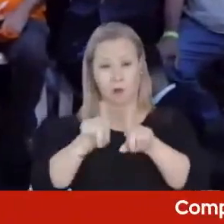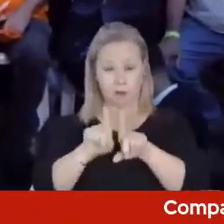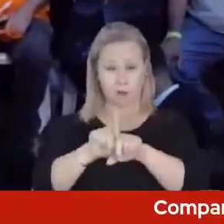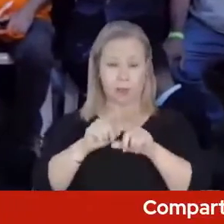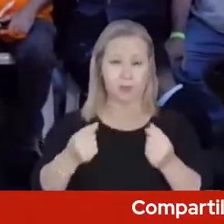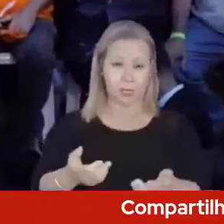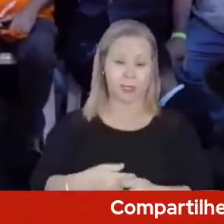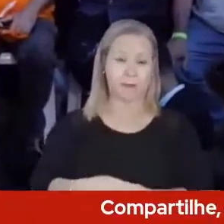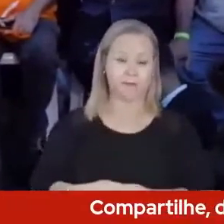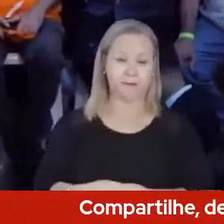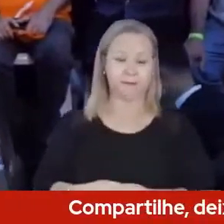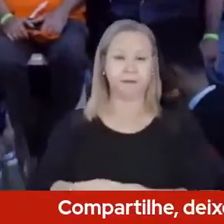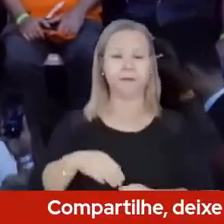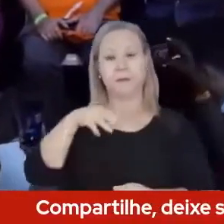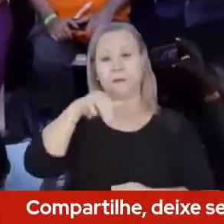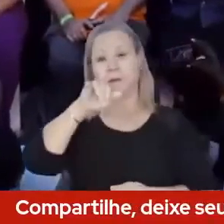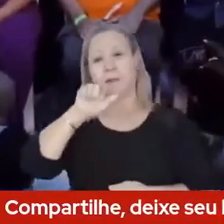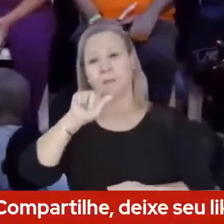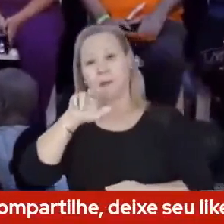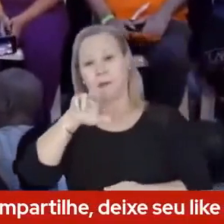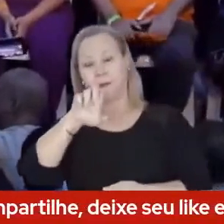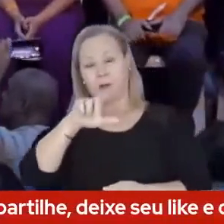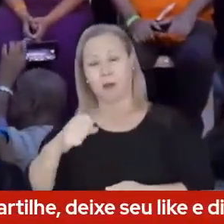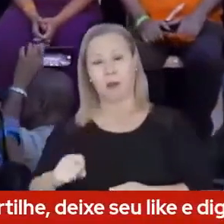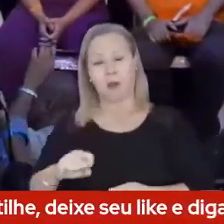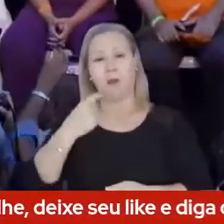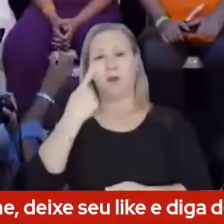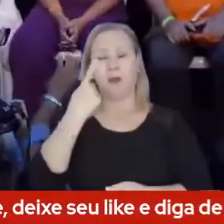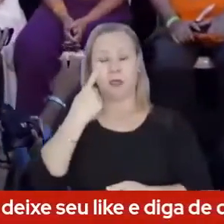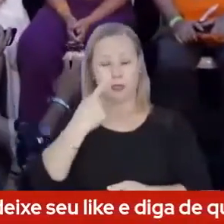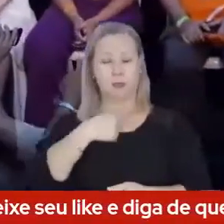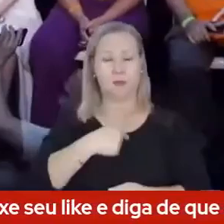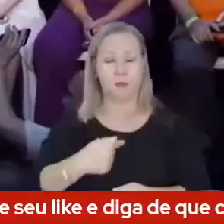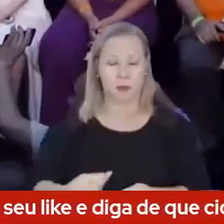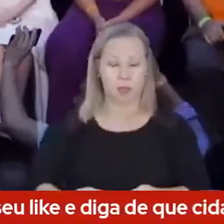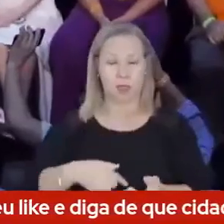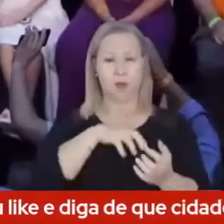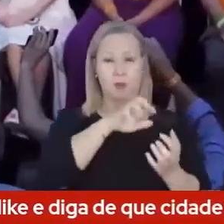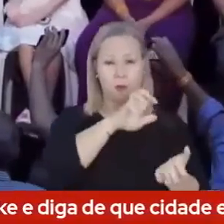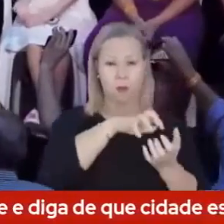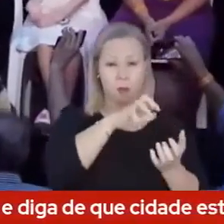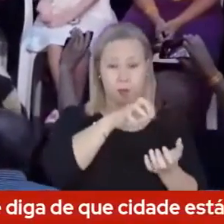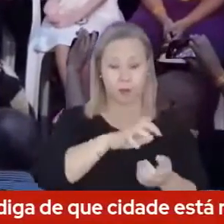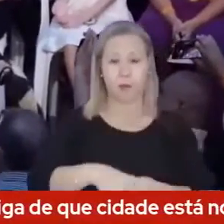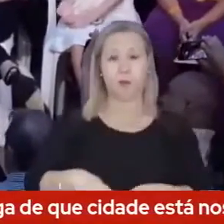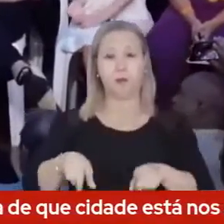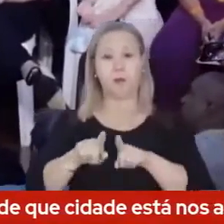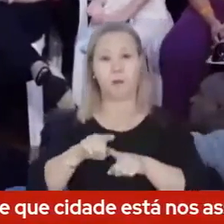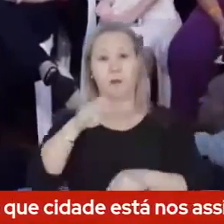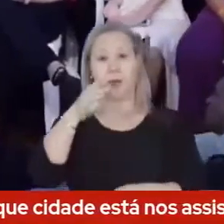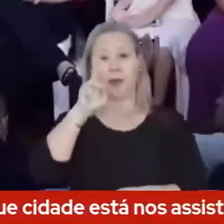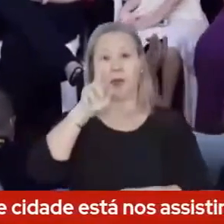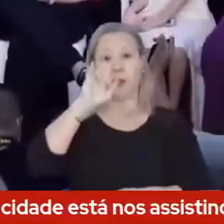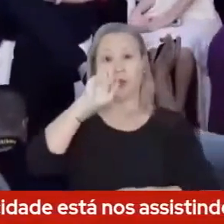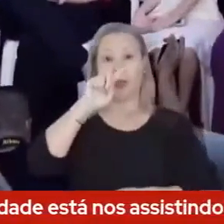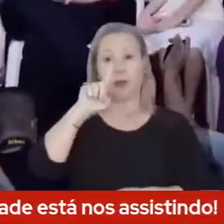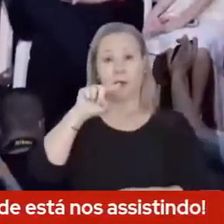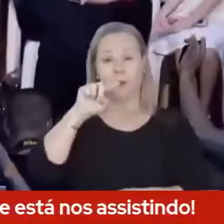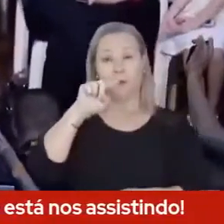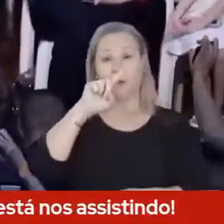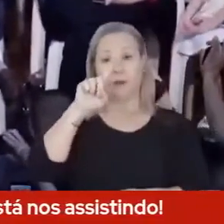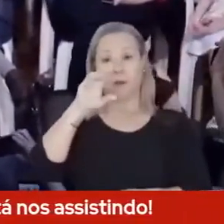Pernambuco, companheiro como o Leonel de Moura Brizola, do PDT, figura importante no nosso